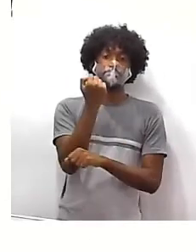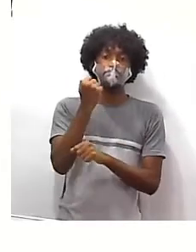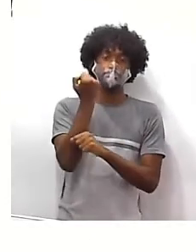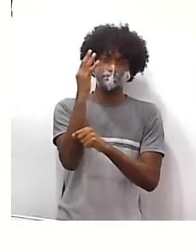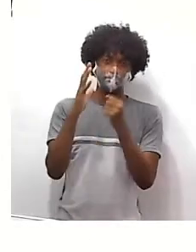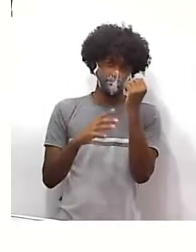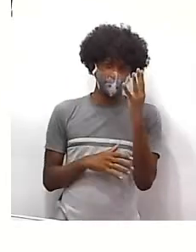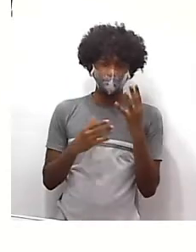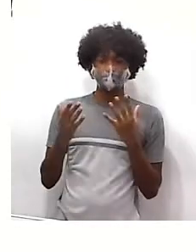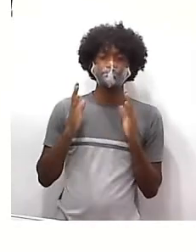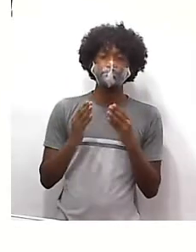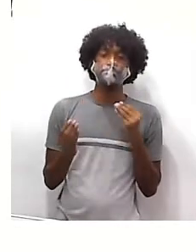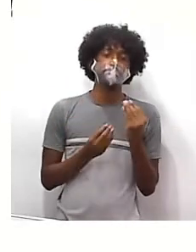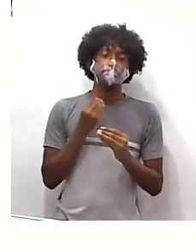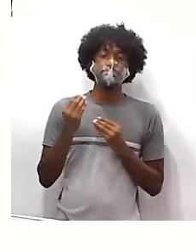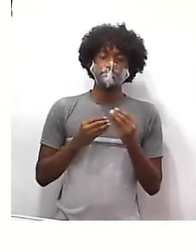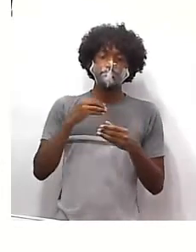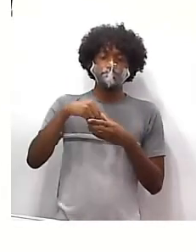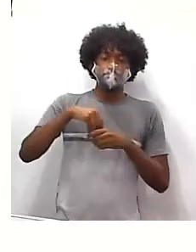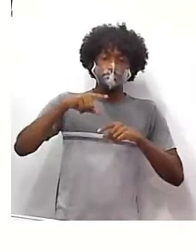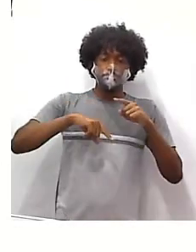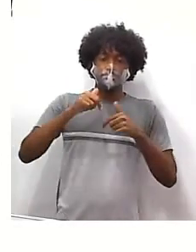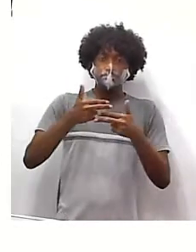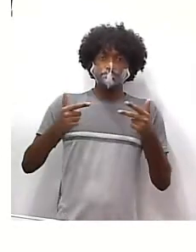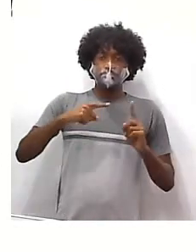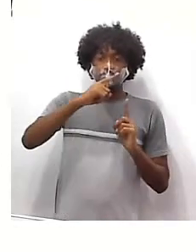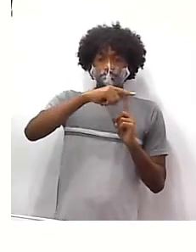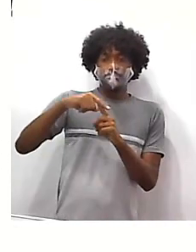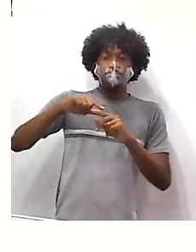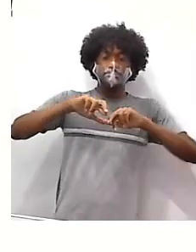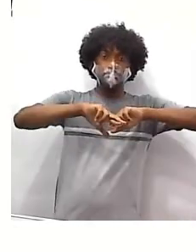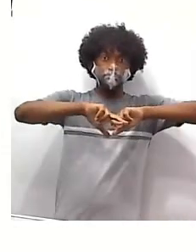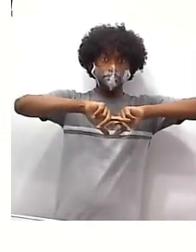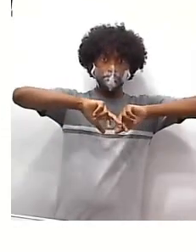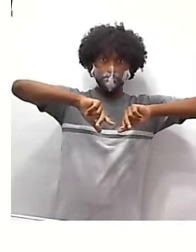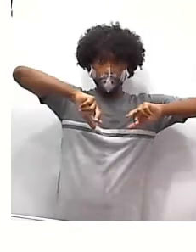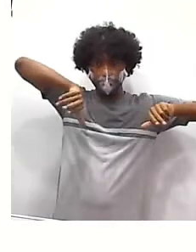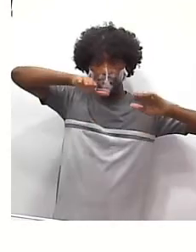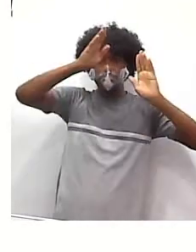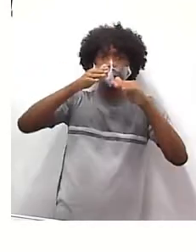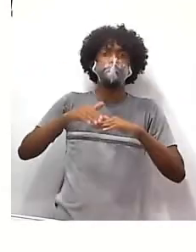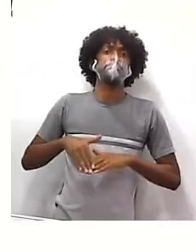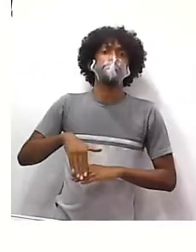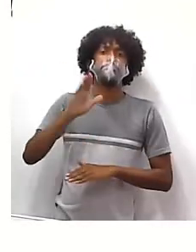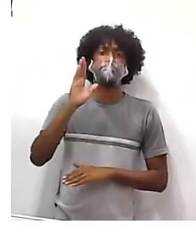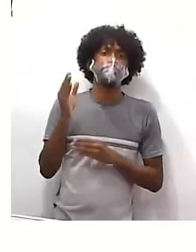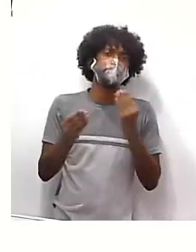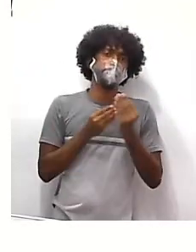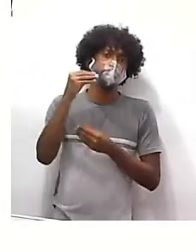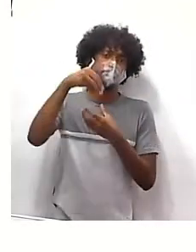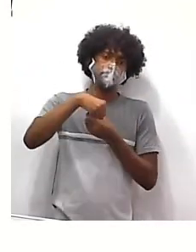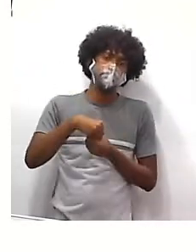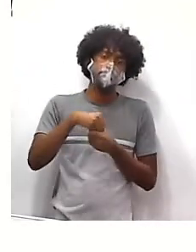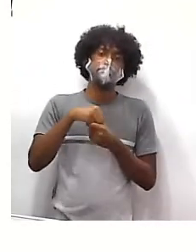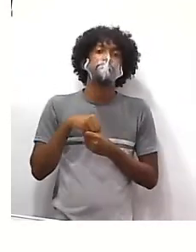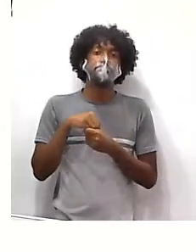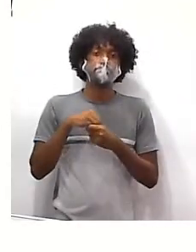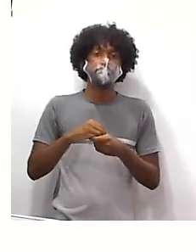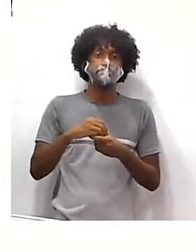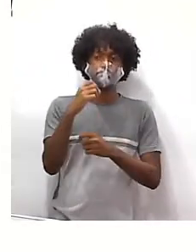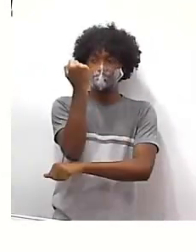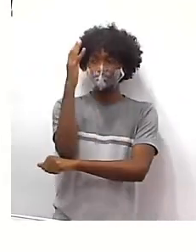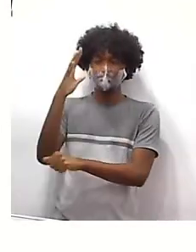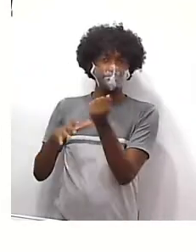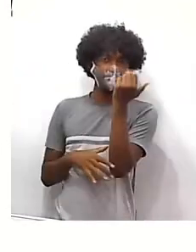floresta amazônica ela abrange várias espécies, uma das suas maiores diversidades de espécies são encontrados dentro da Amazonas.